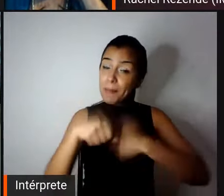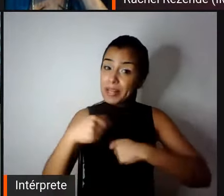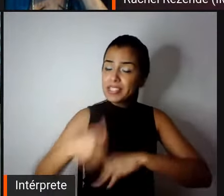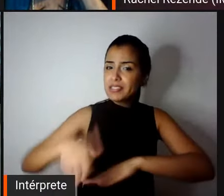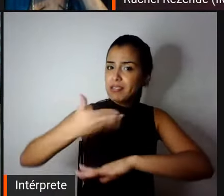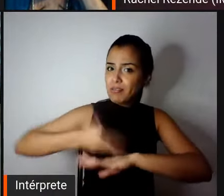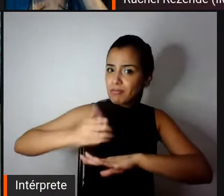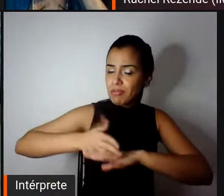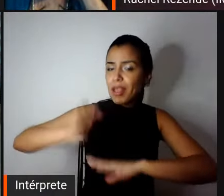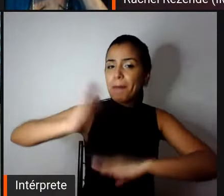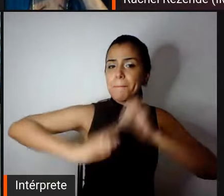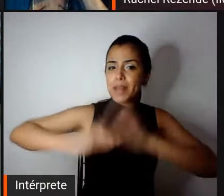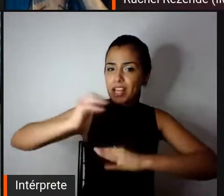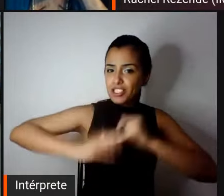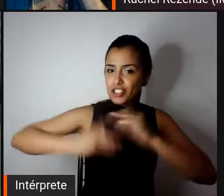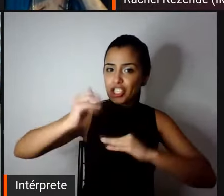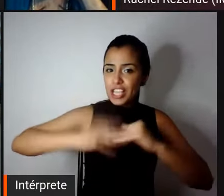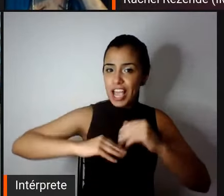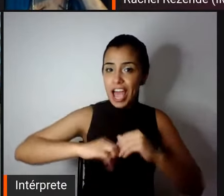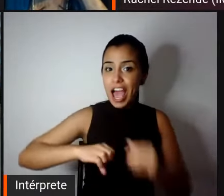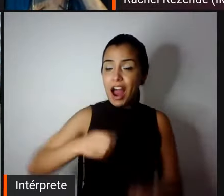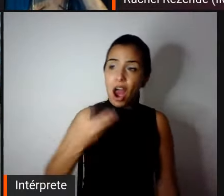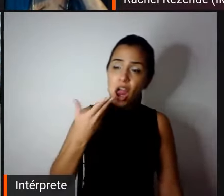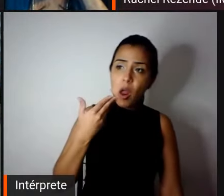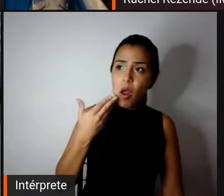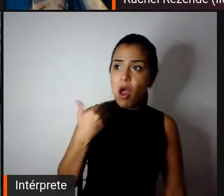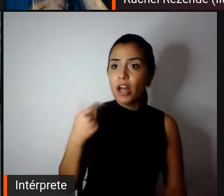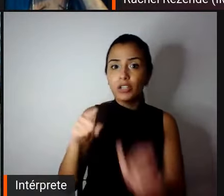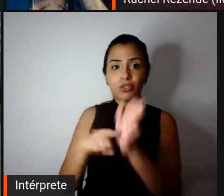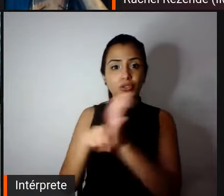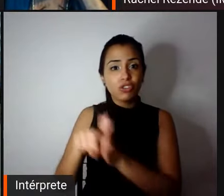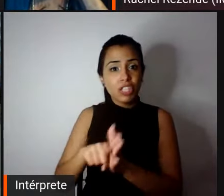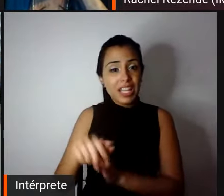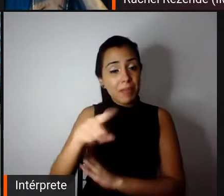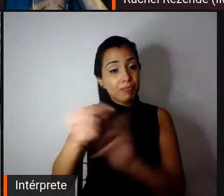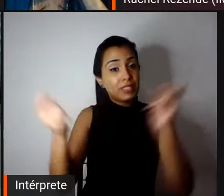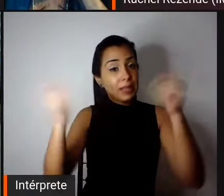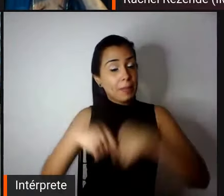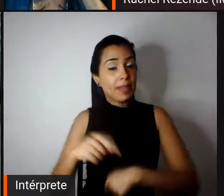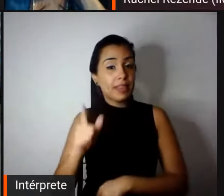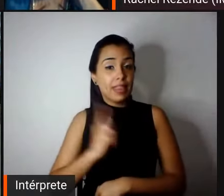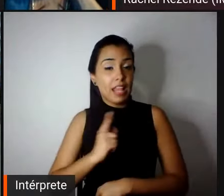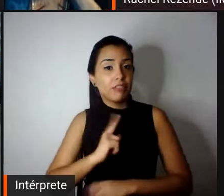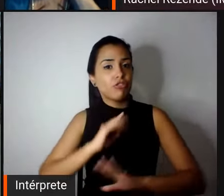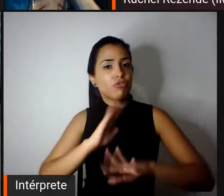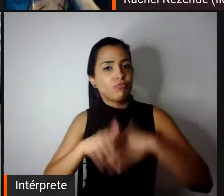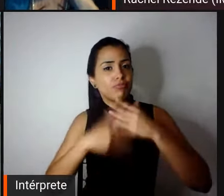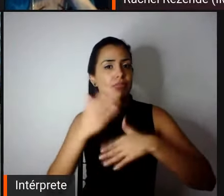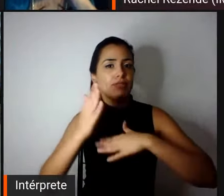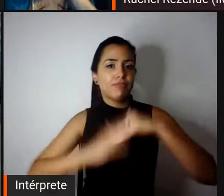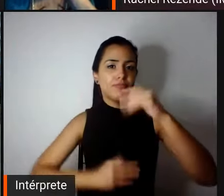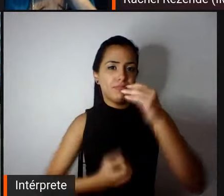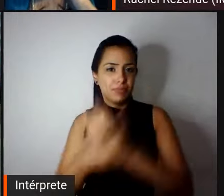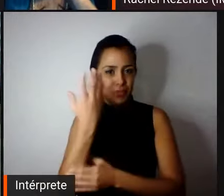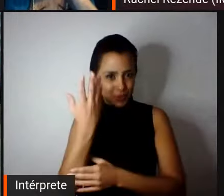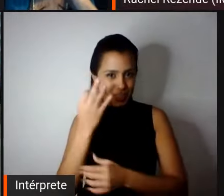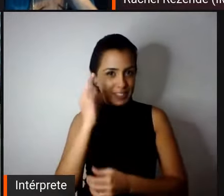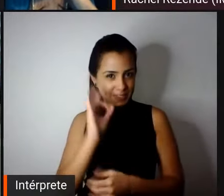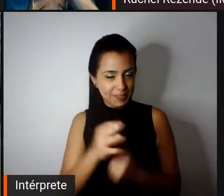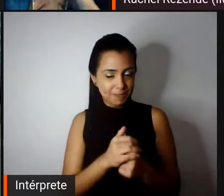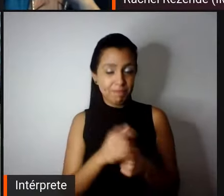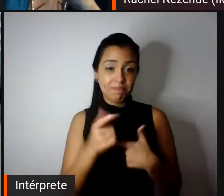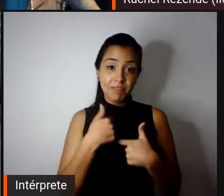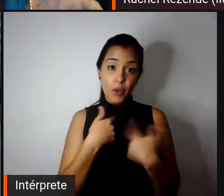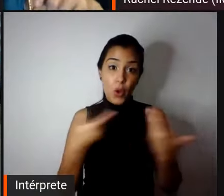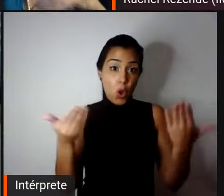faz, você não compreende e não constrói em cima daquilo. Então, eu vejo uma geração jovem